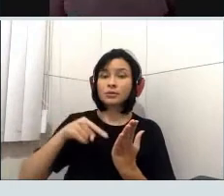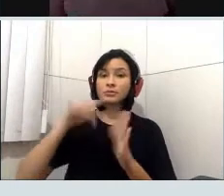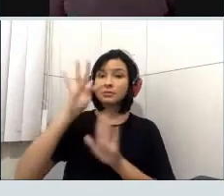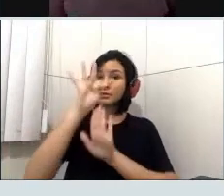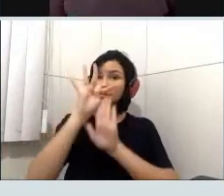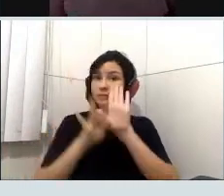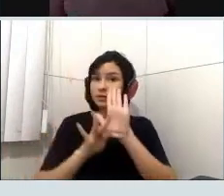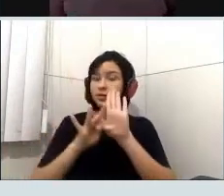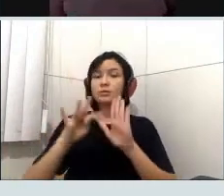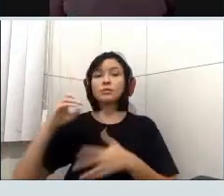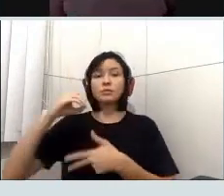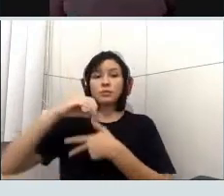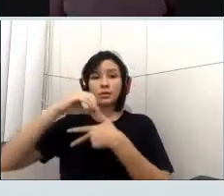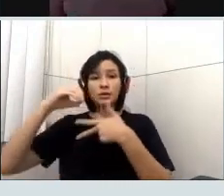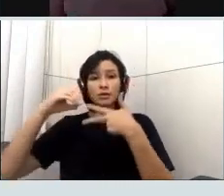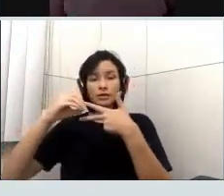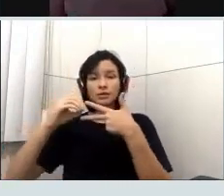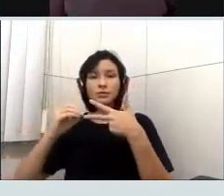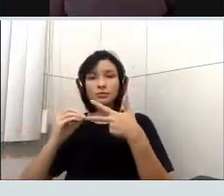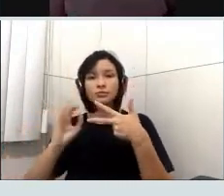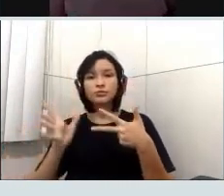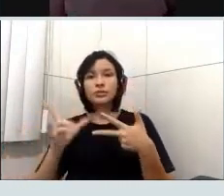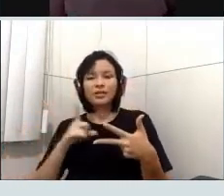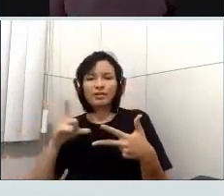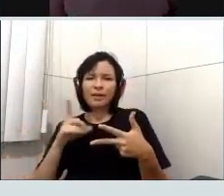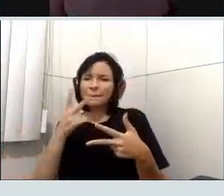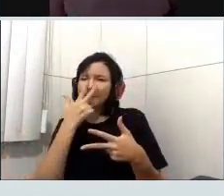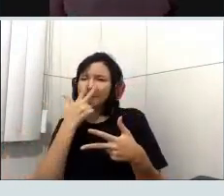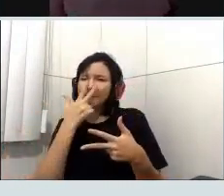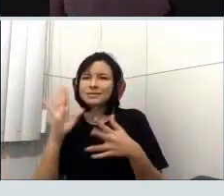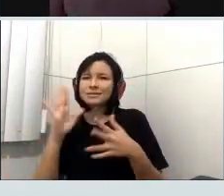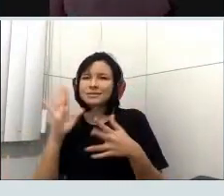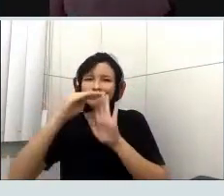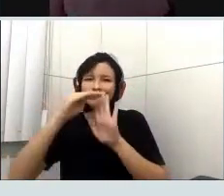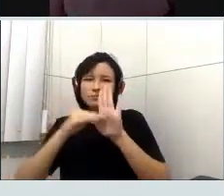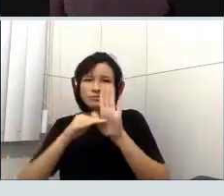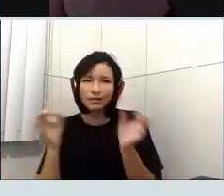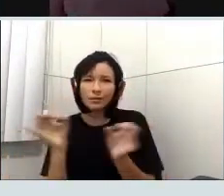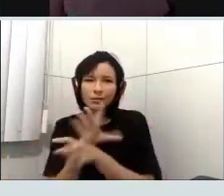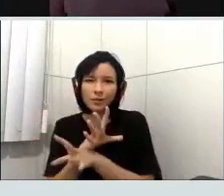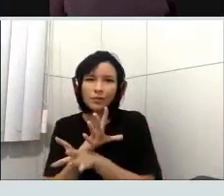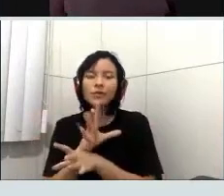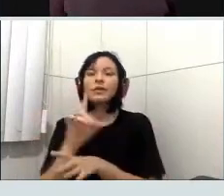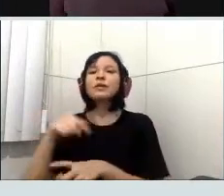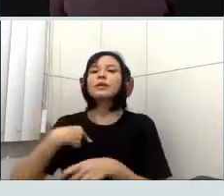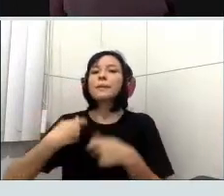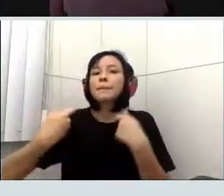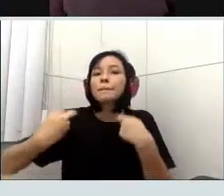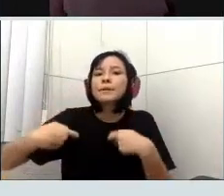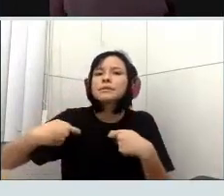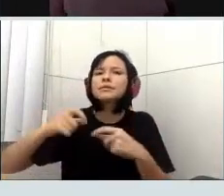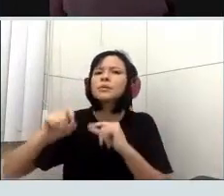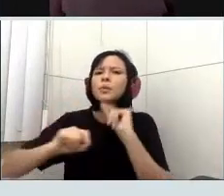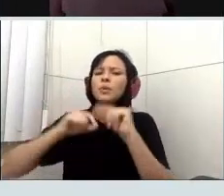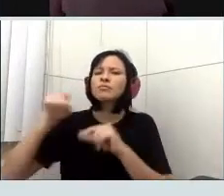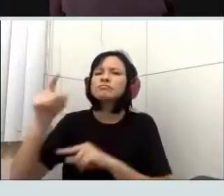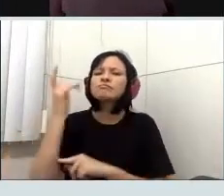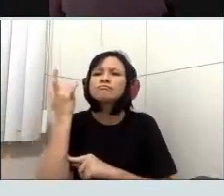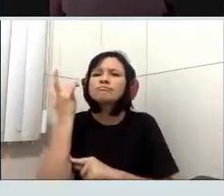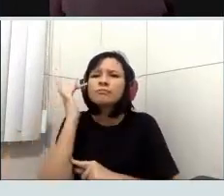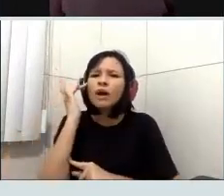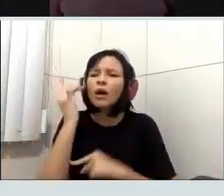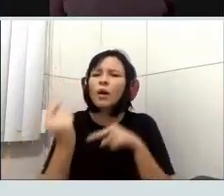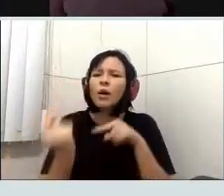Enem tenha uma forminha de bolo, né, essa formulazinha ali, você tem que fazer o que você acha que vai ser,